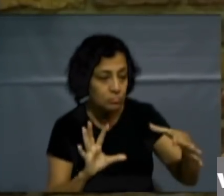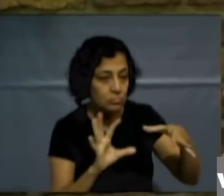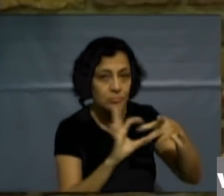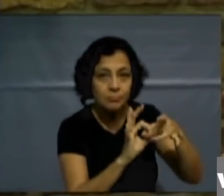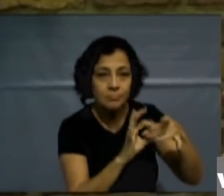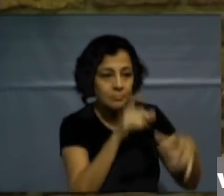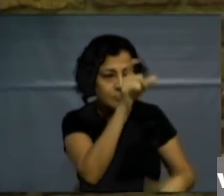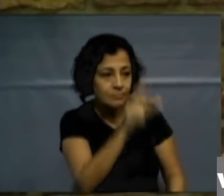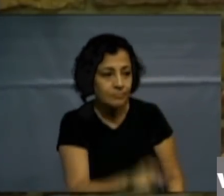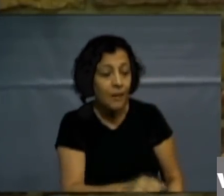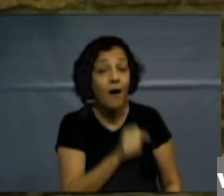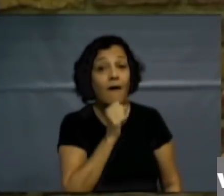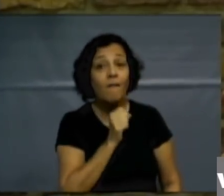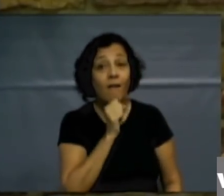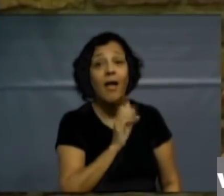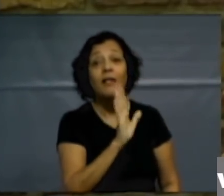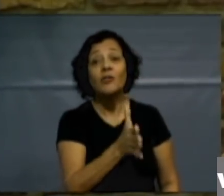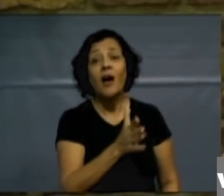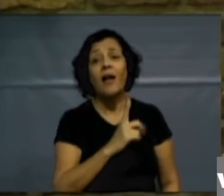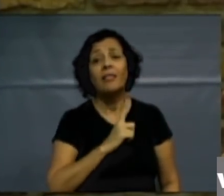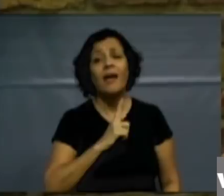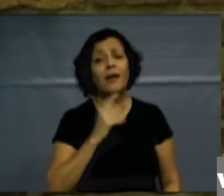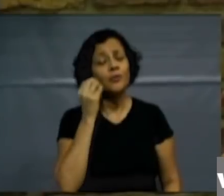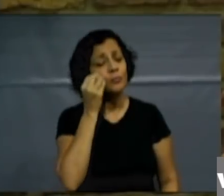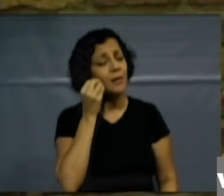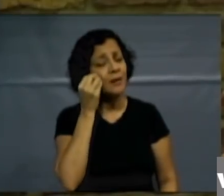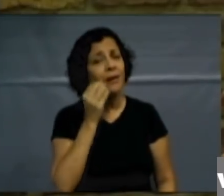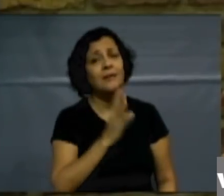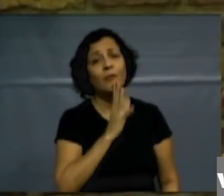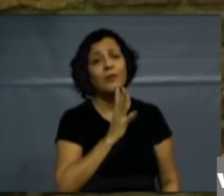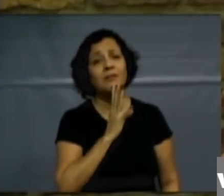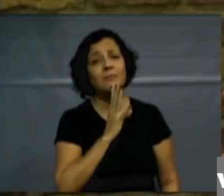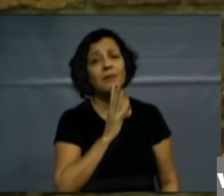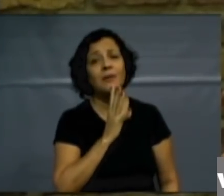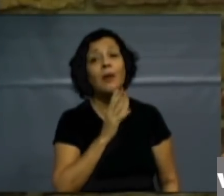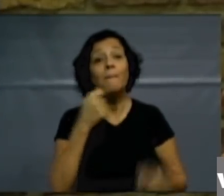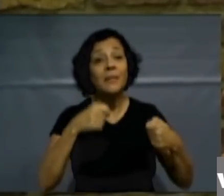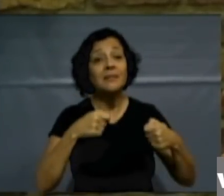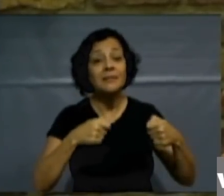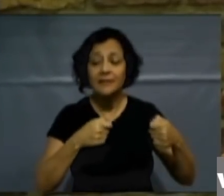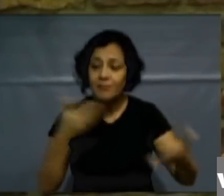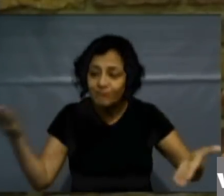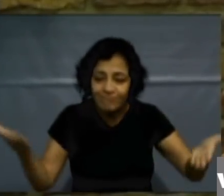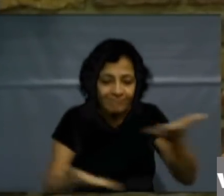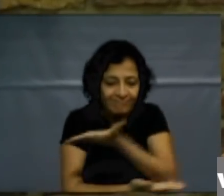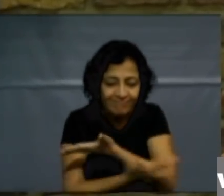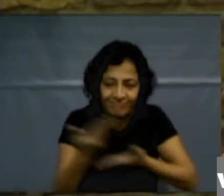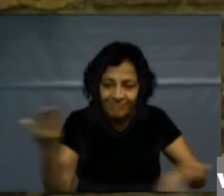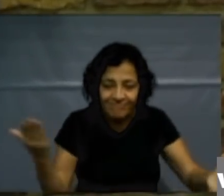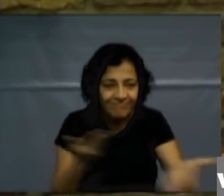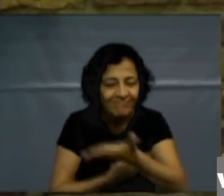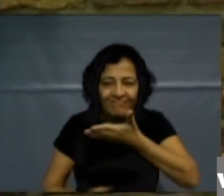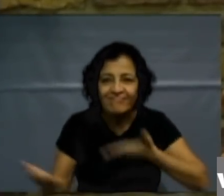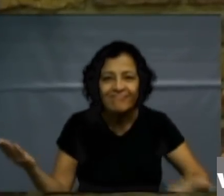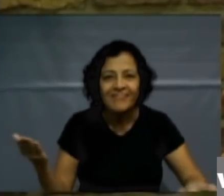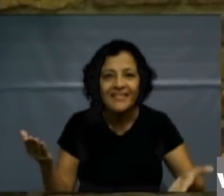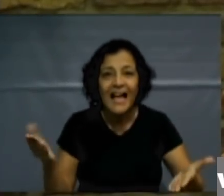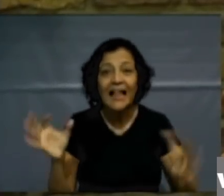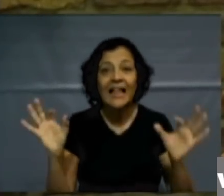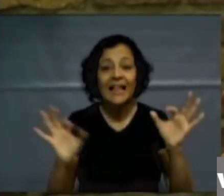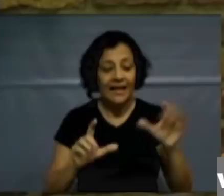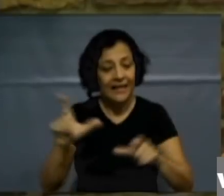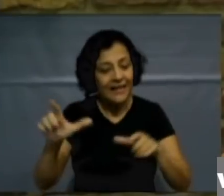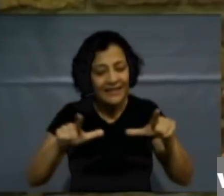porque o jovem pode ser mais antigo no espírito. Precisamos trabalhar em conjunto, miscigenado. O jovem não pode ser um bibelô da